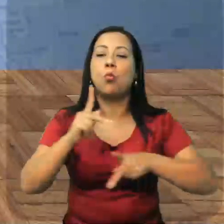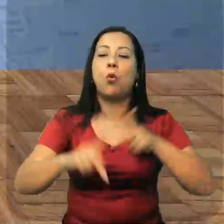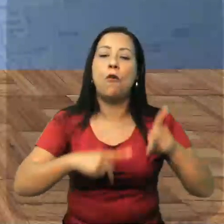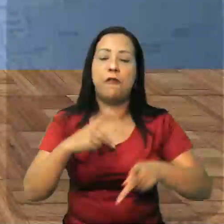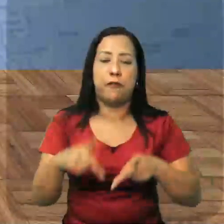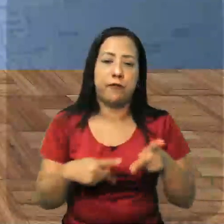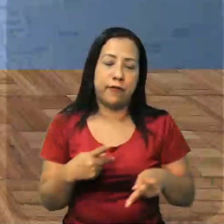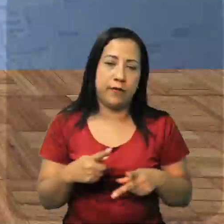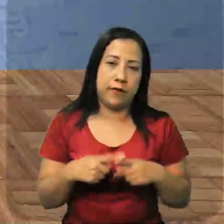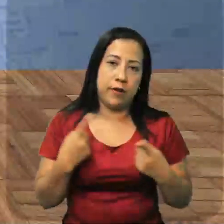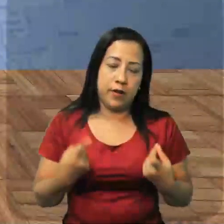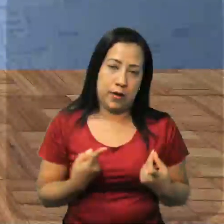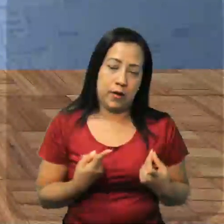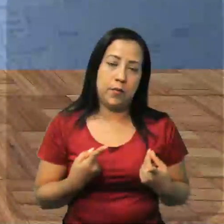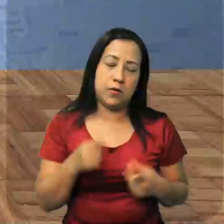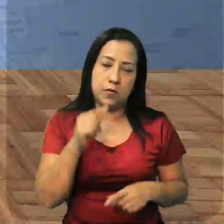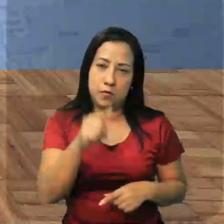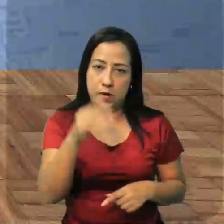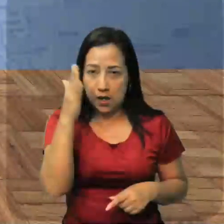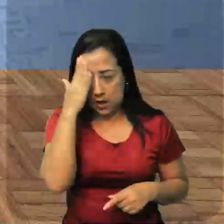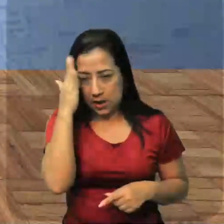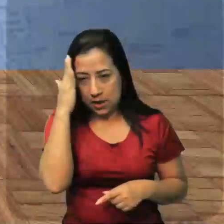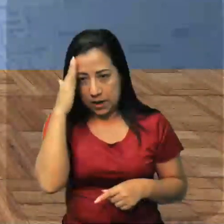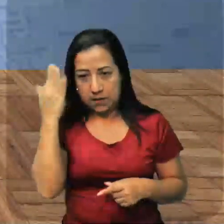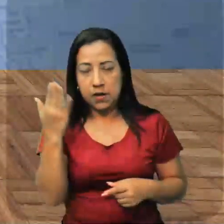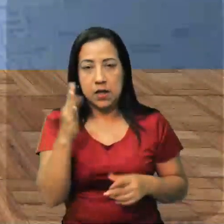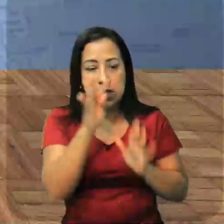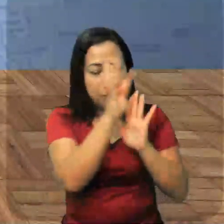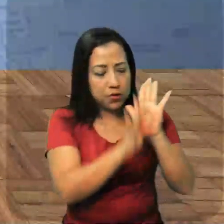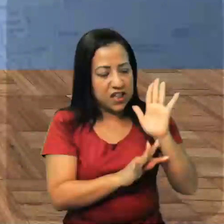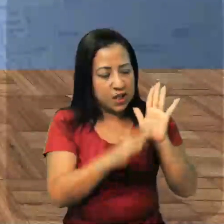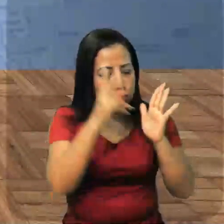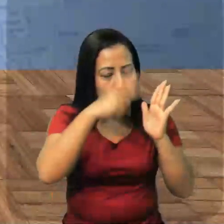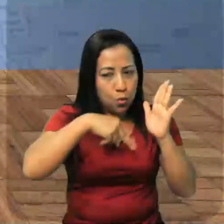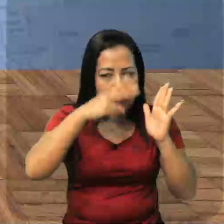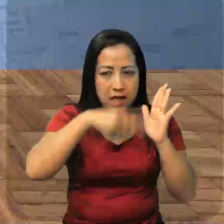populacional. Portanto, isso você vai entender aonde? Através dos textos.